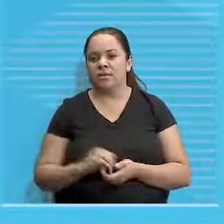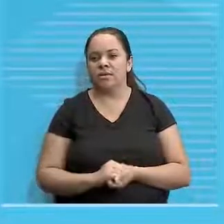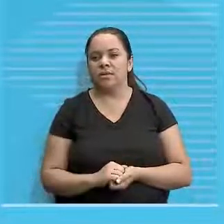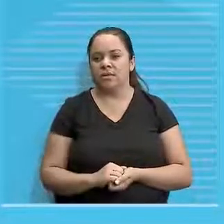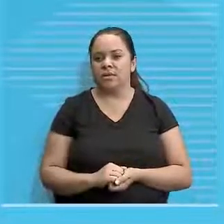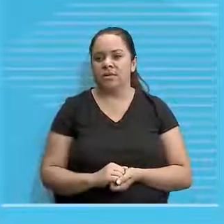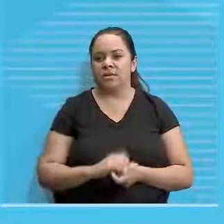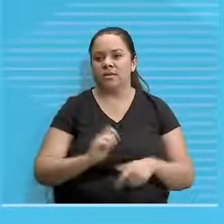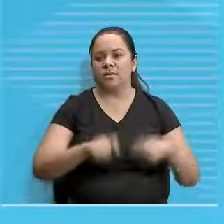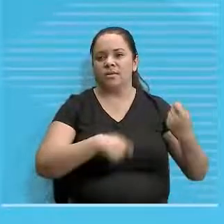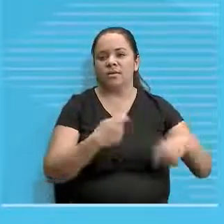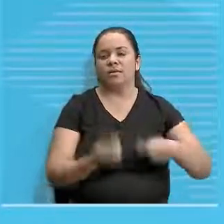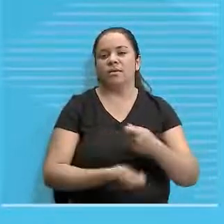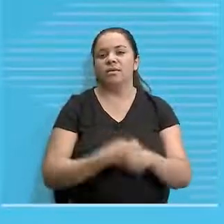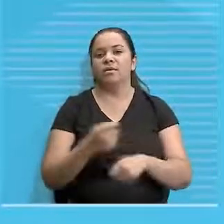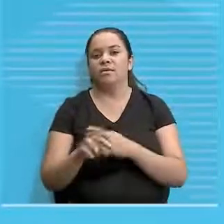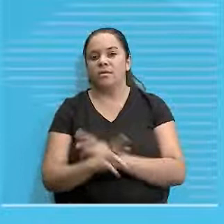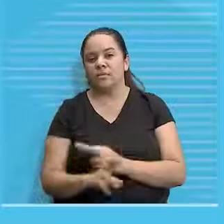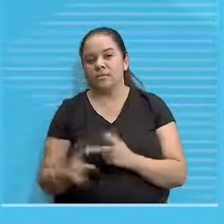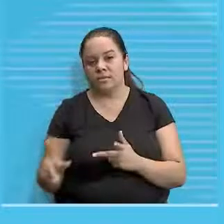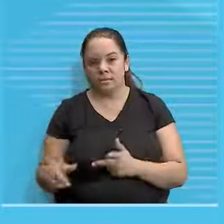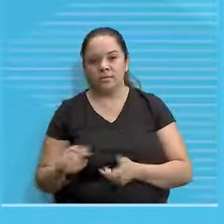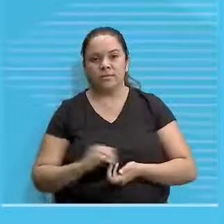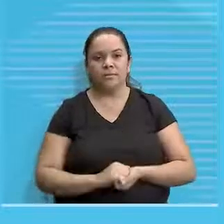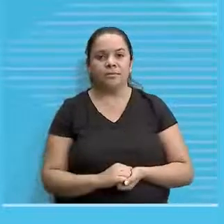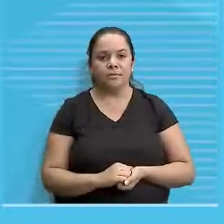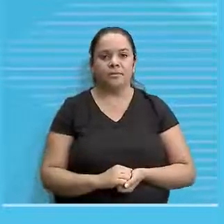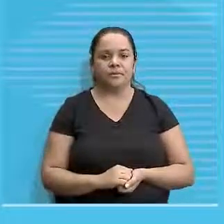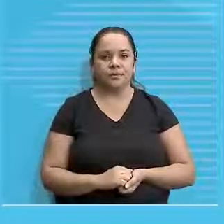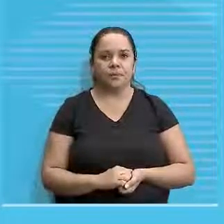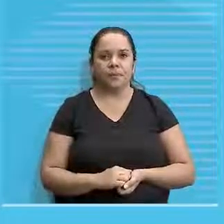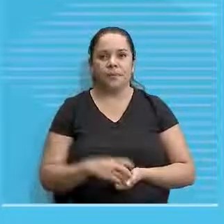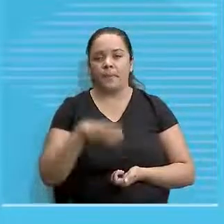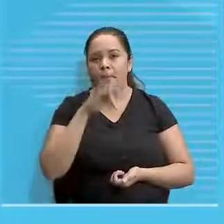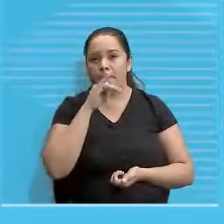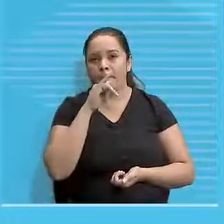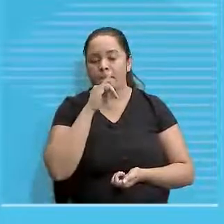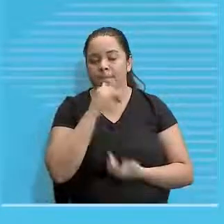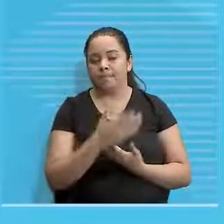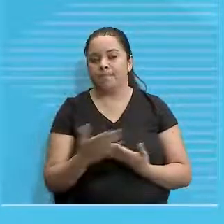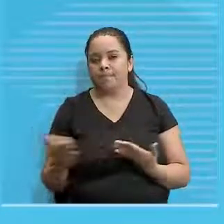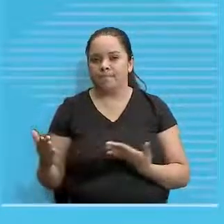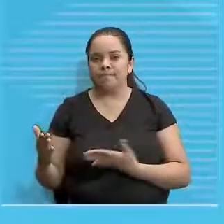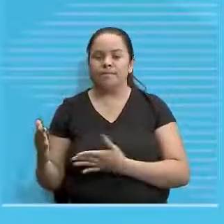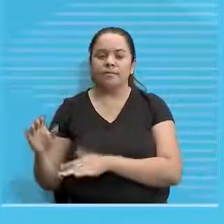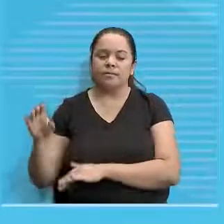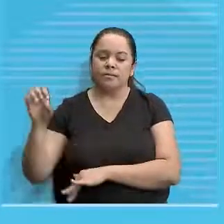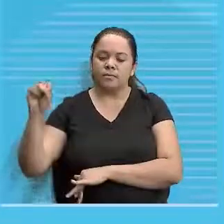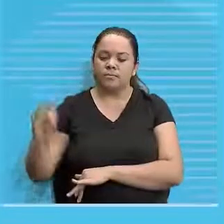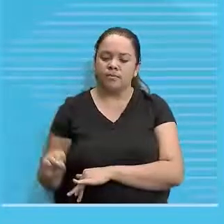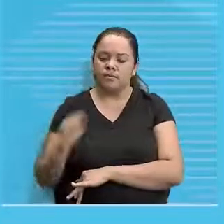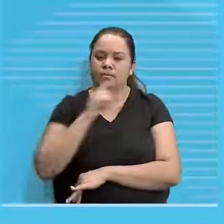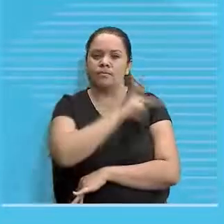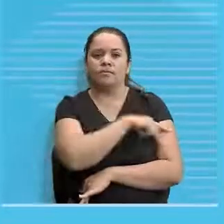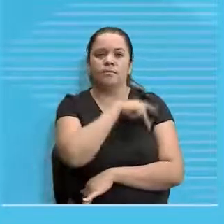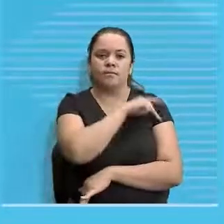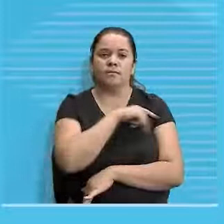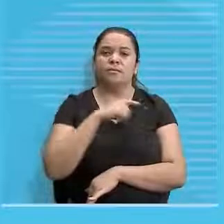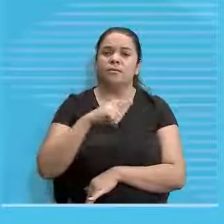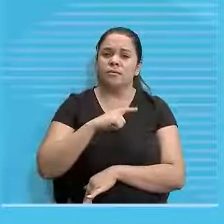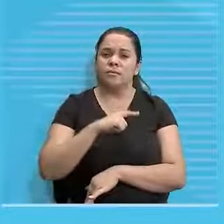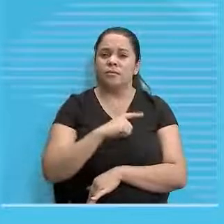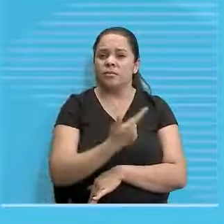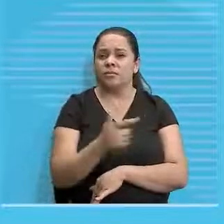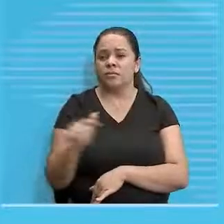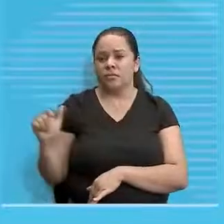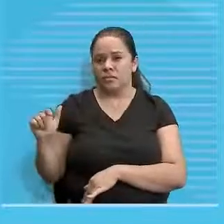no sul do Piauí, que muitas vezes é mais próximo da Bahia, mais próximo de Pernambuco, a galera também tem um outro sotaque,